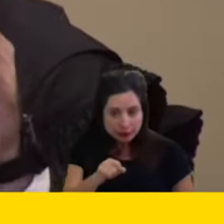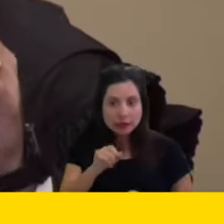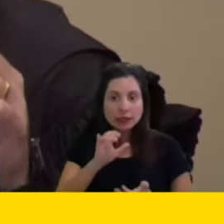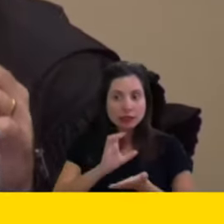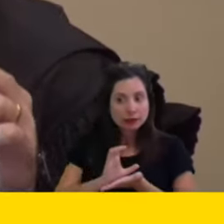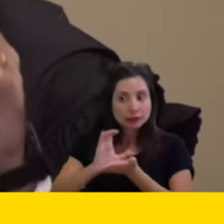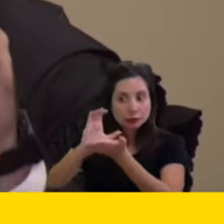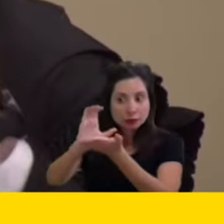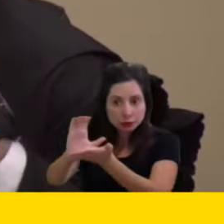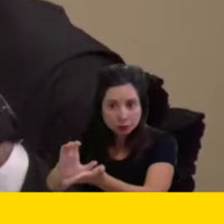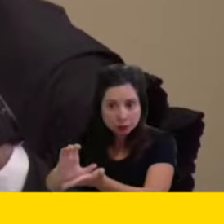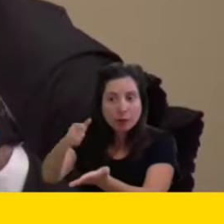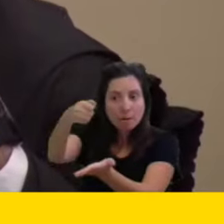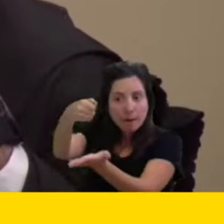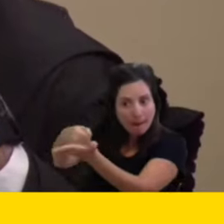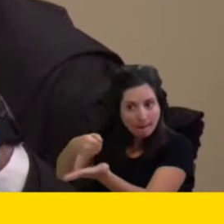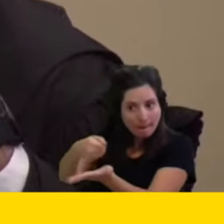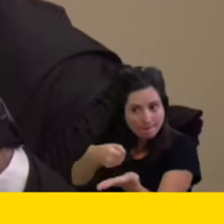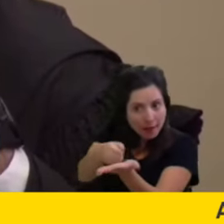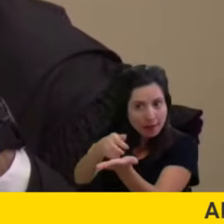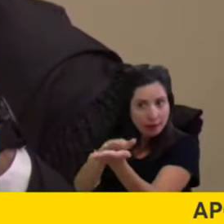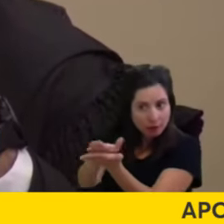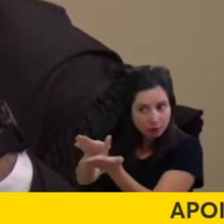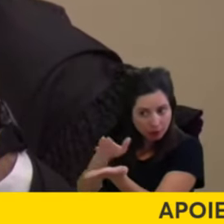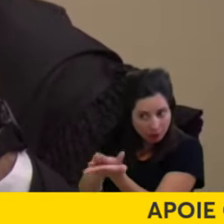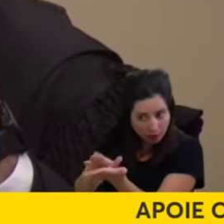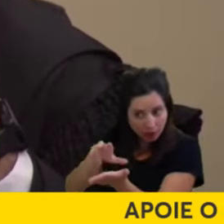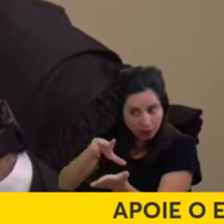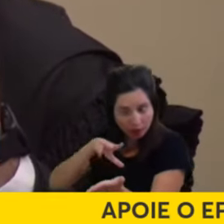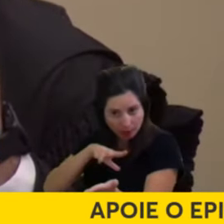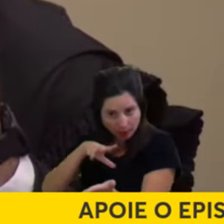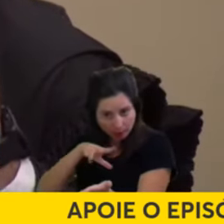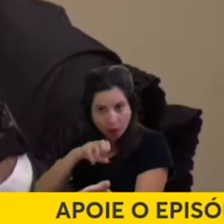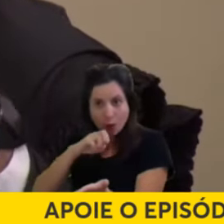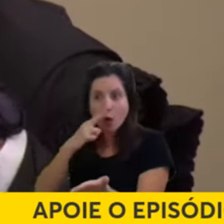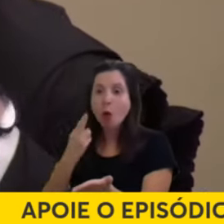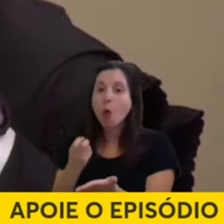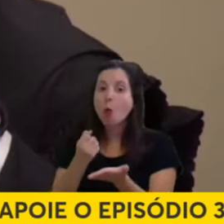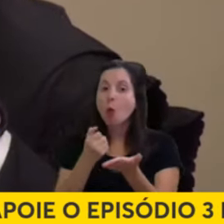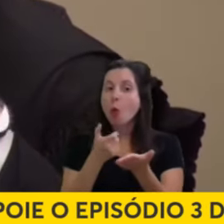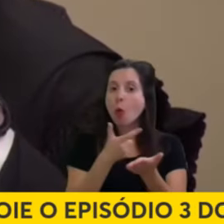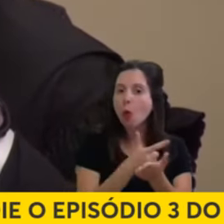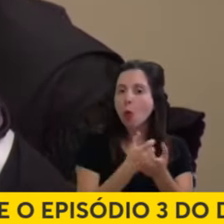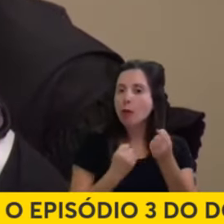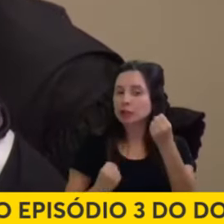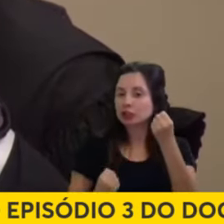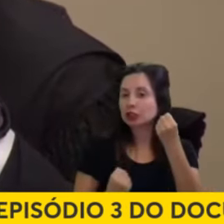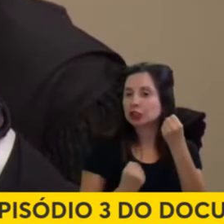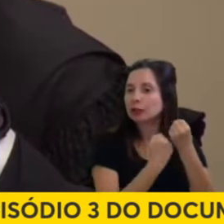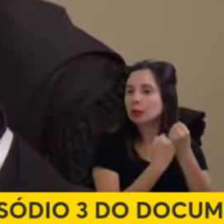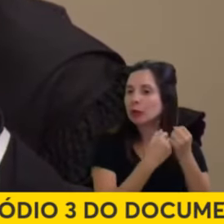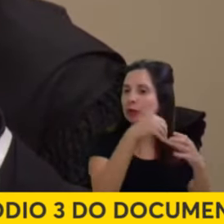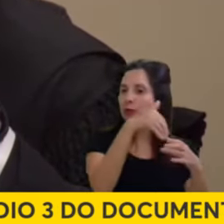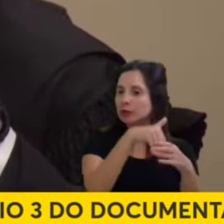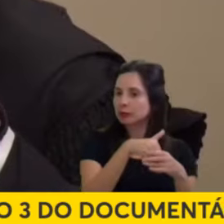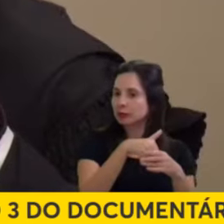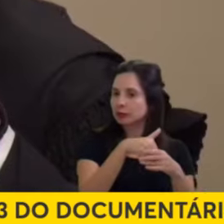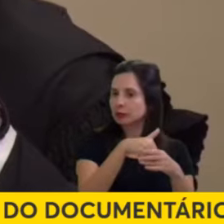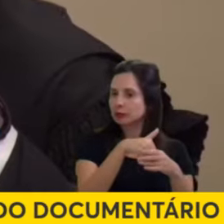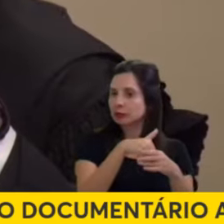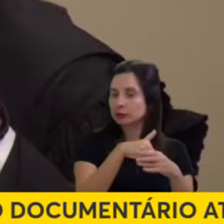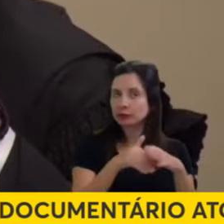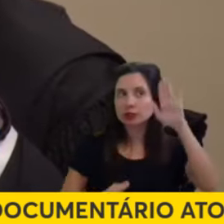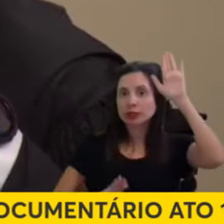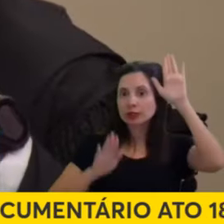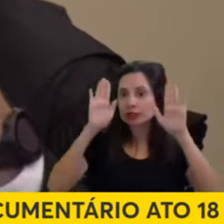para antecipação de pagamentos de despesas eleitorais e pessoais ou até mesmo para a compra de apoio político de existência de candidatura alheia também